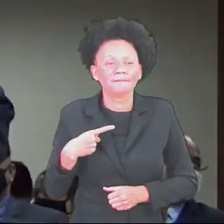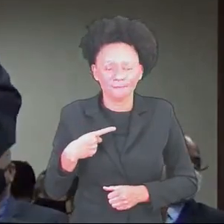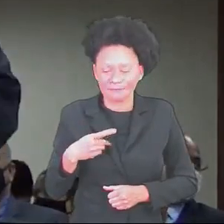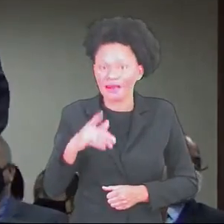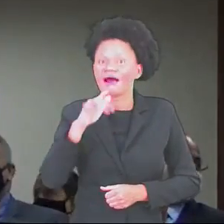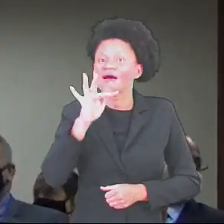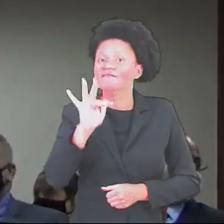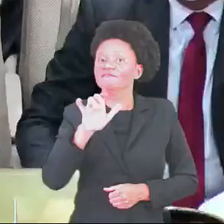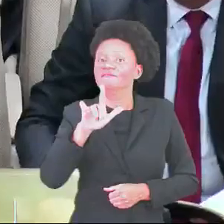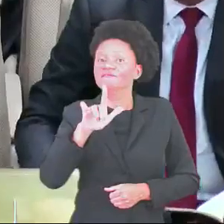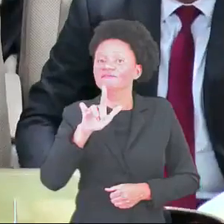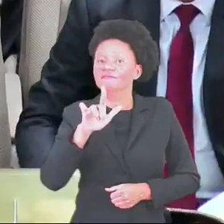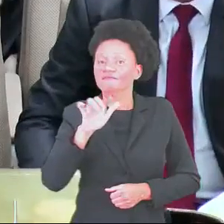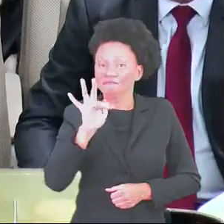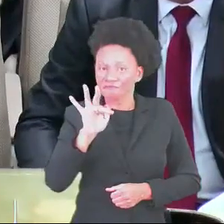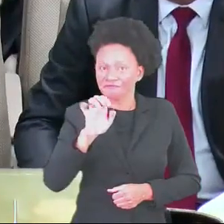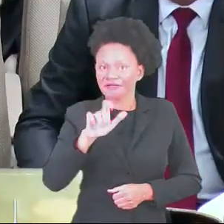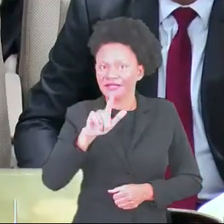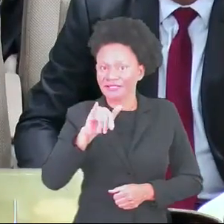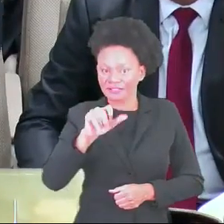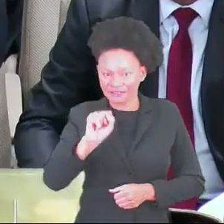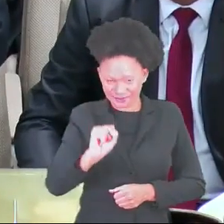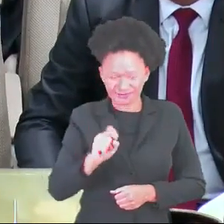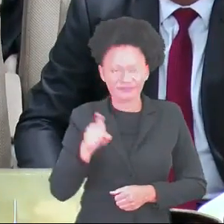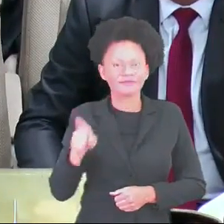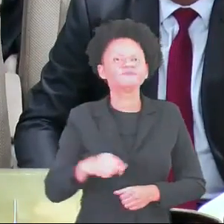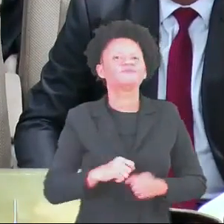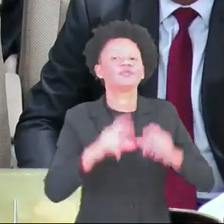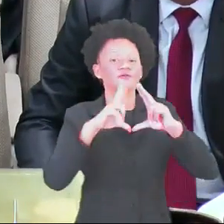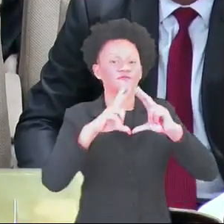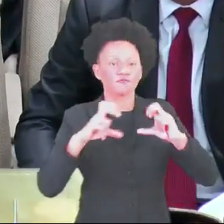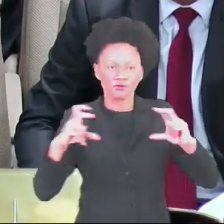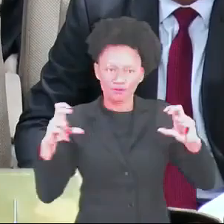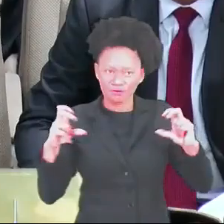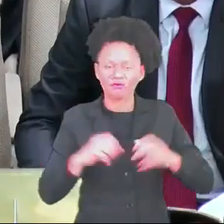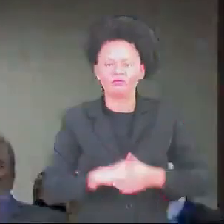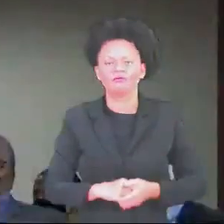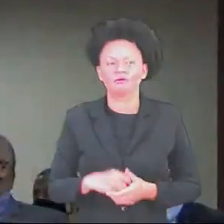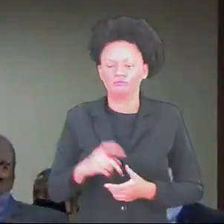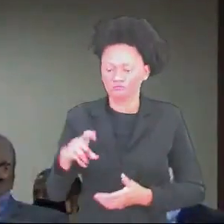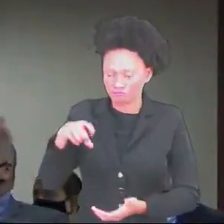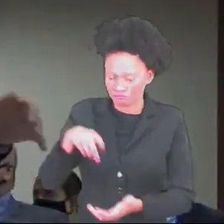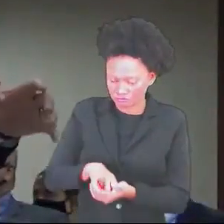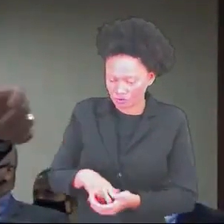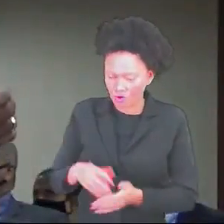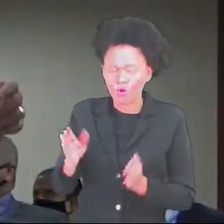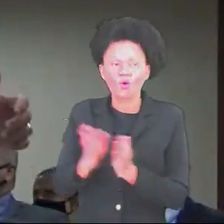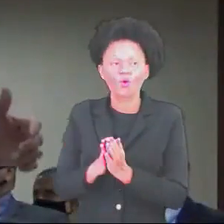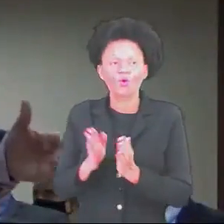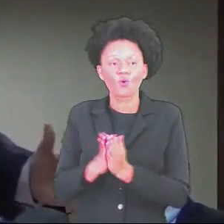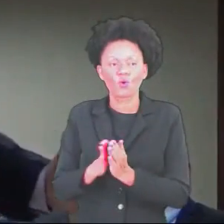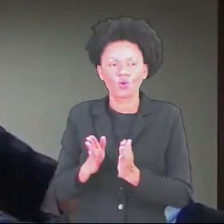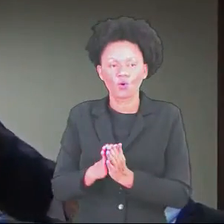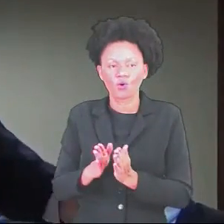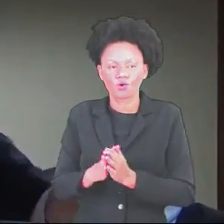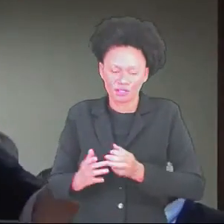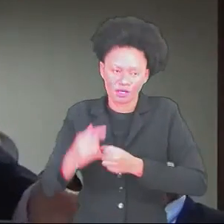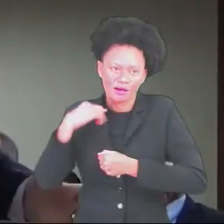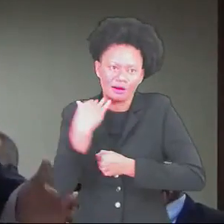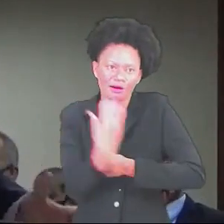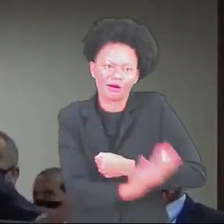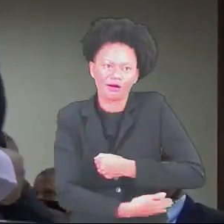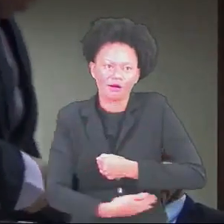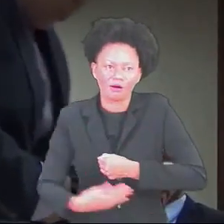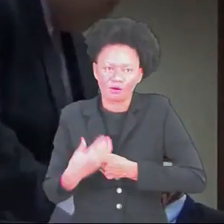Félix, de Florianópolis, colocou ele de joelho, assim, ora pela, ele com aqui, ó, assim, ó,